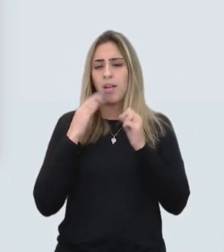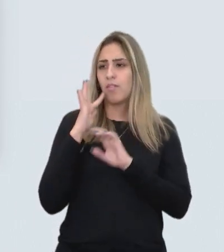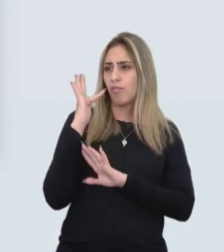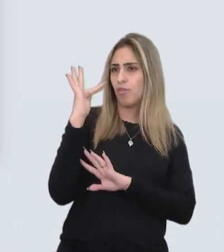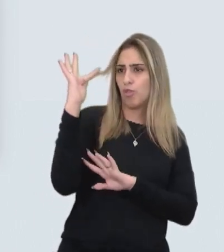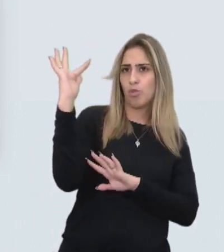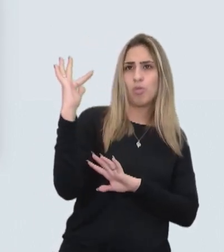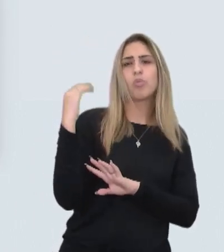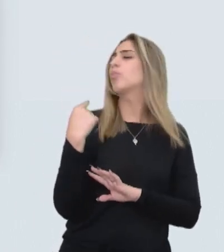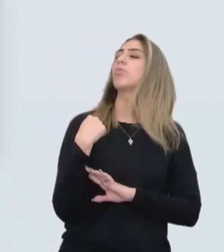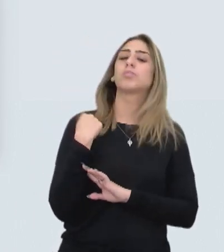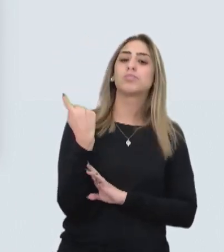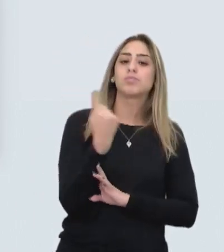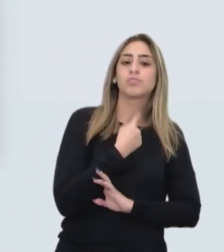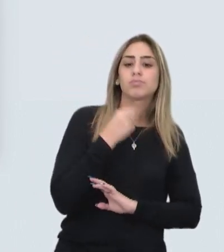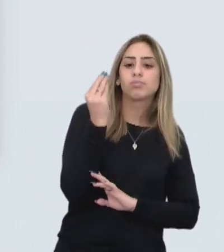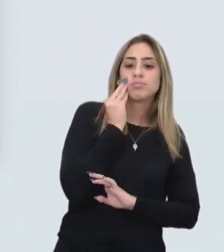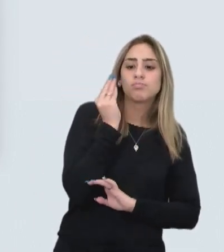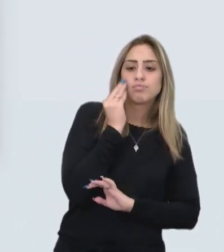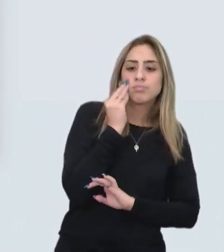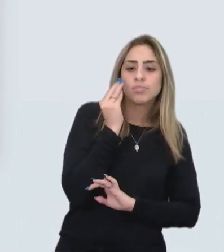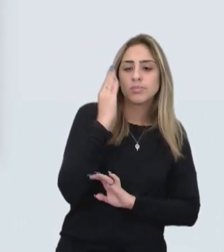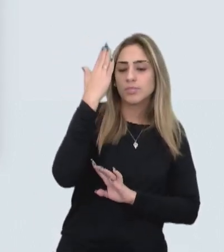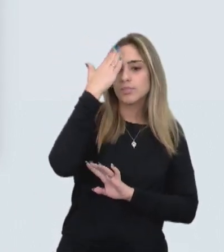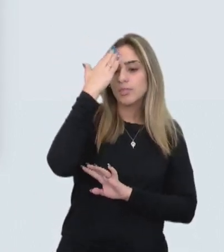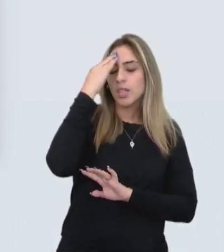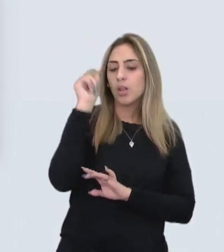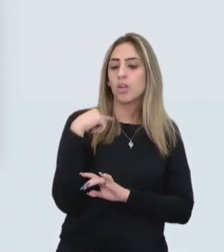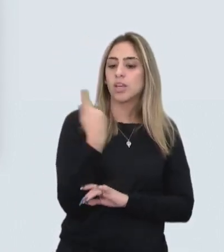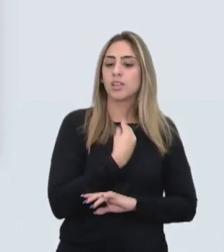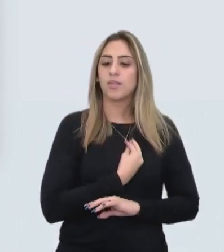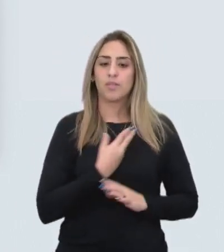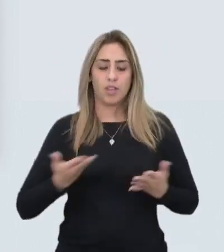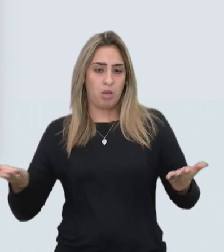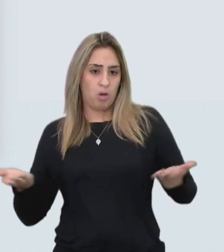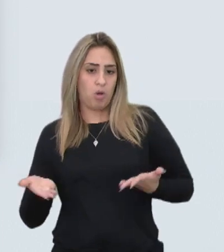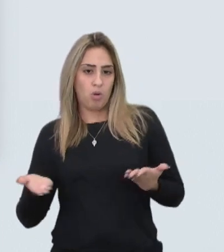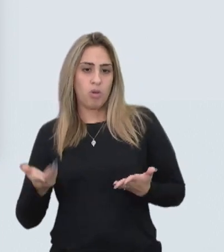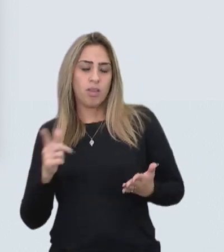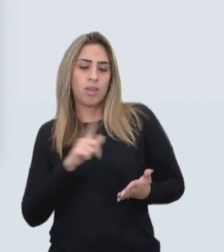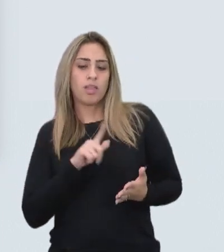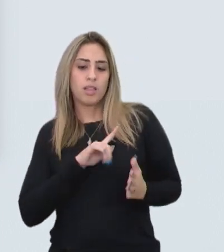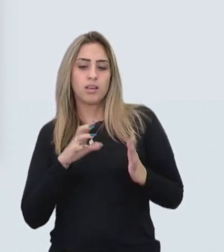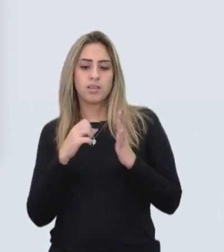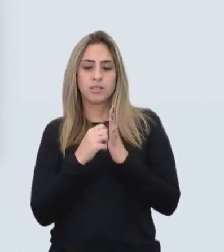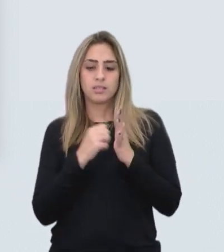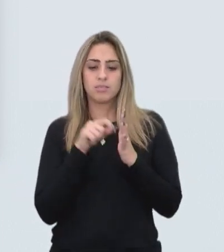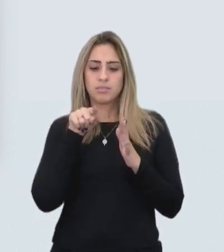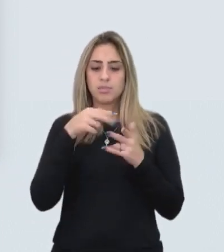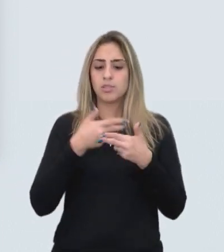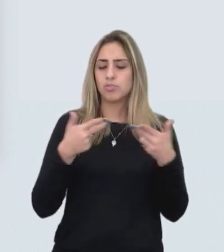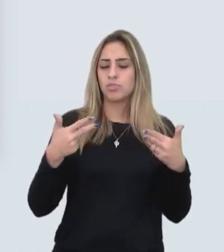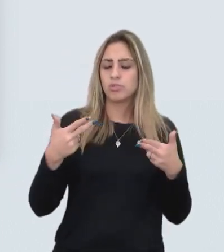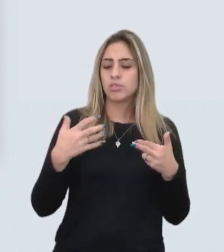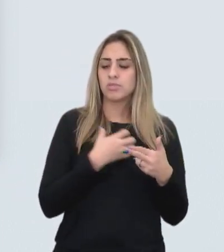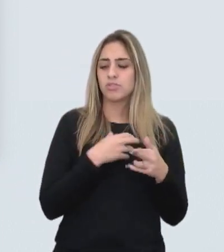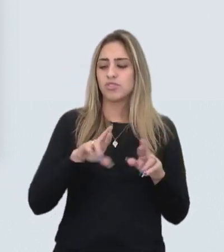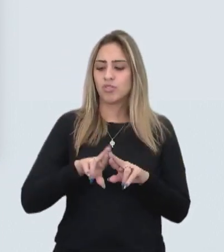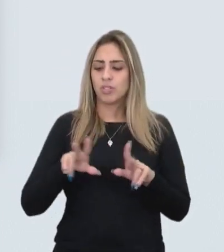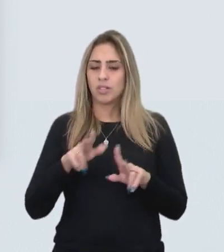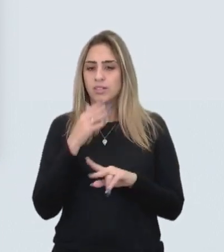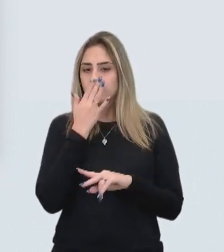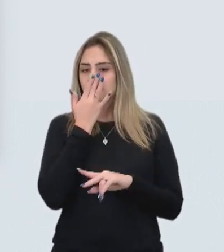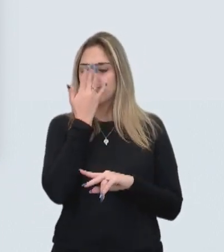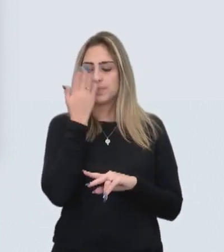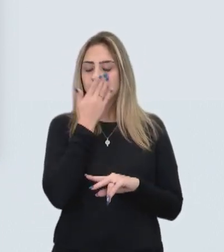futuro, né, quem for tentar entender o que a gente está vivendo agora, tem acesso a esses pontos de vista diferentes, né?